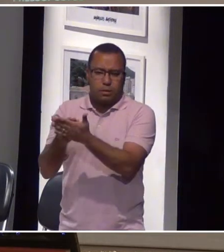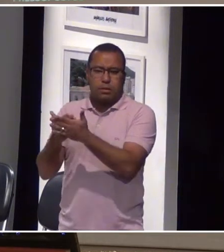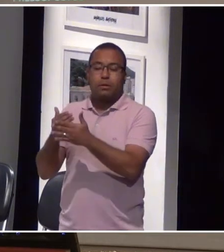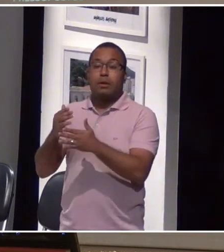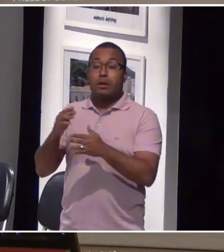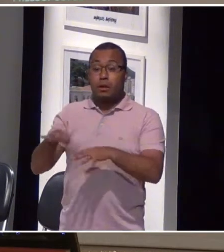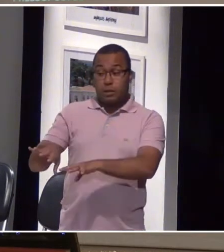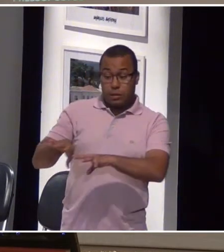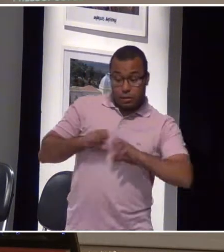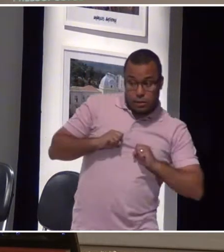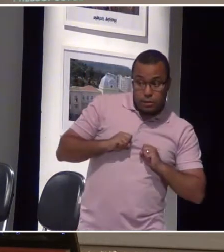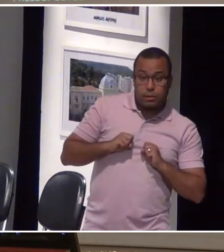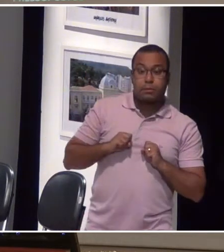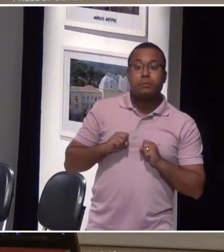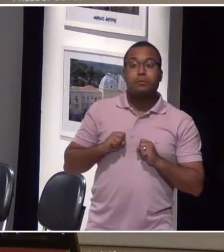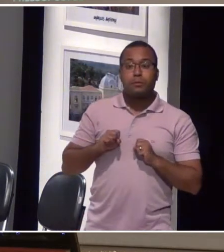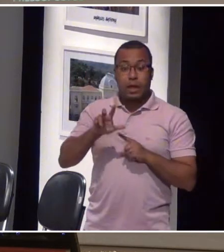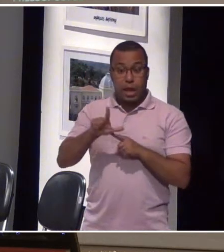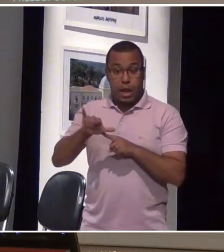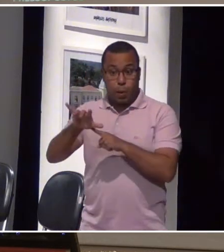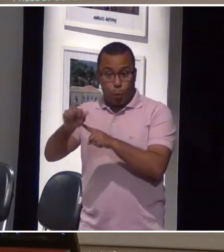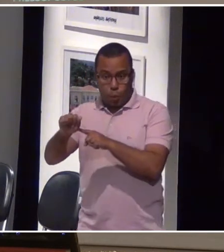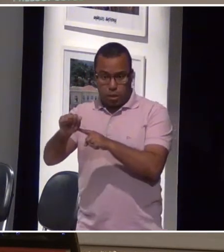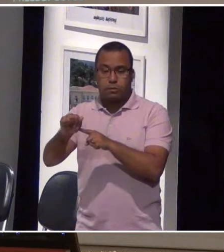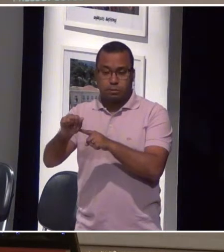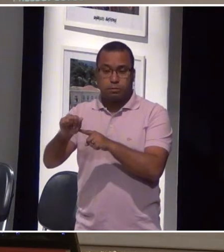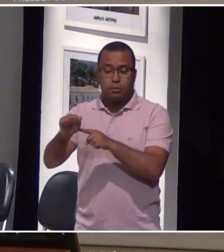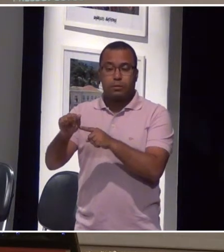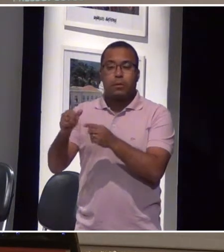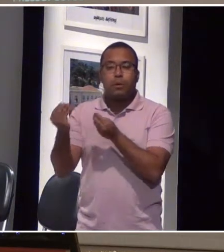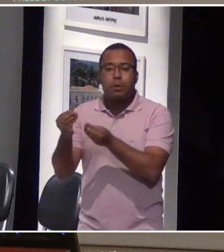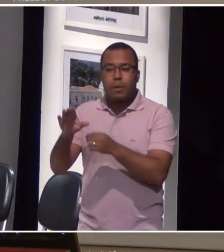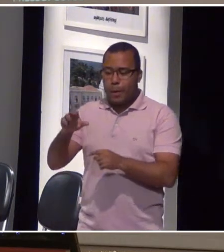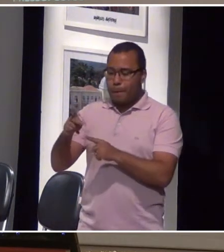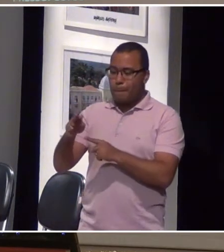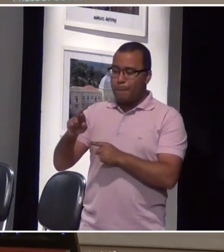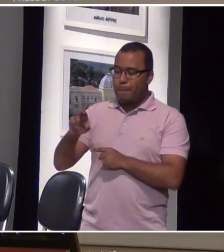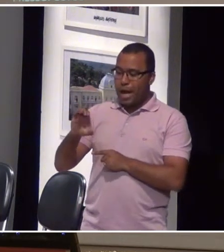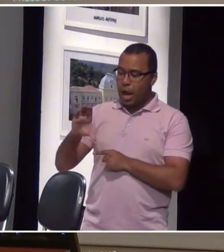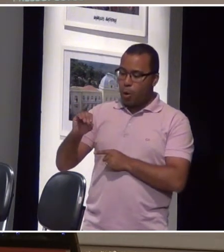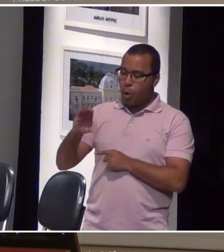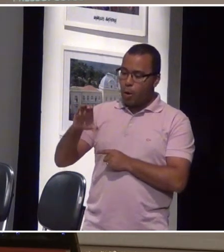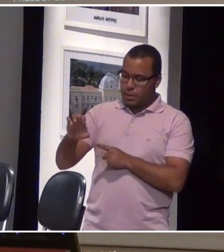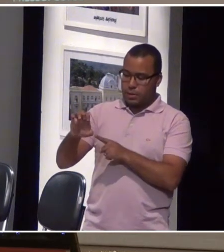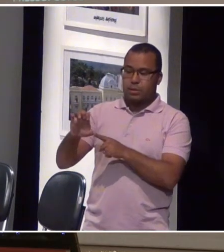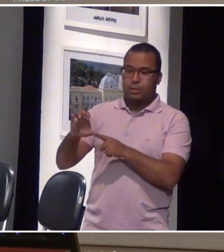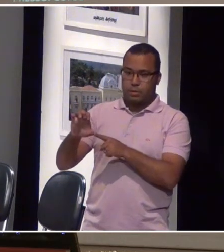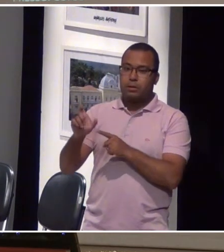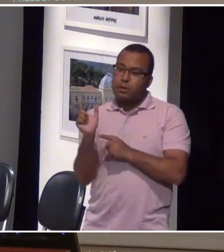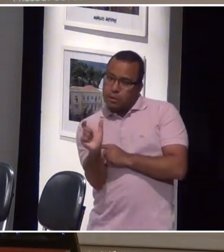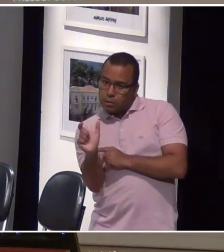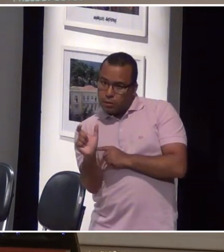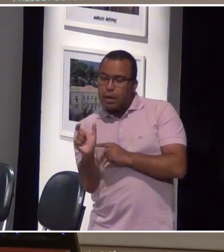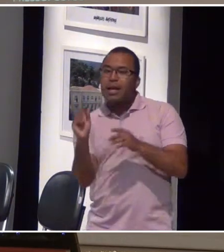né, de aquisição da língua, aquisição precoce da língua. A ideia de precoce ela é muito